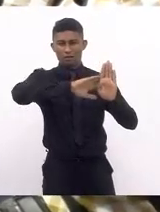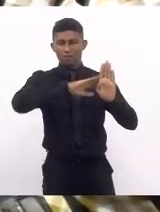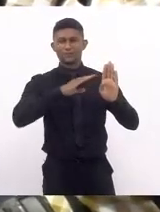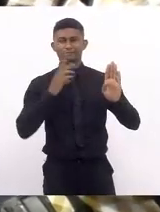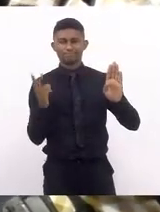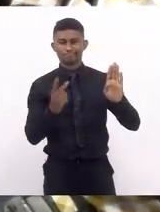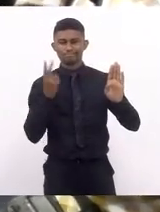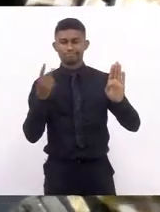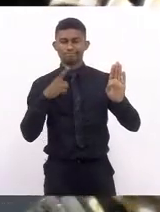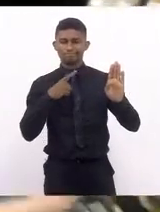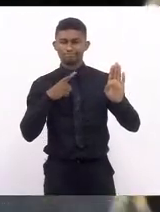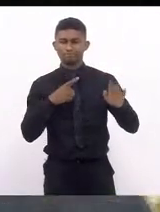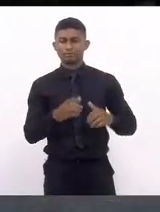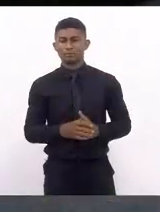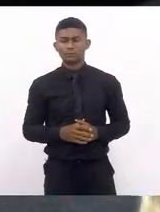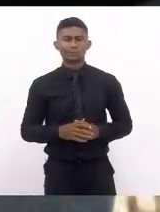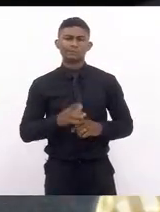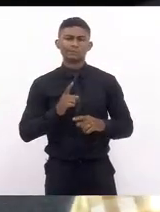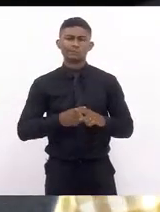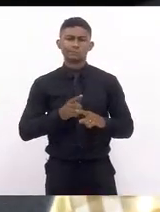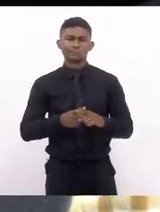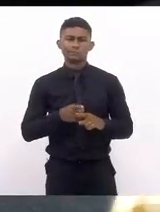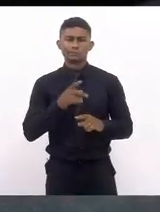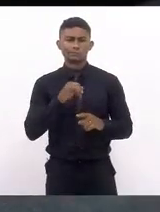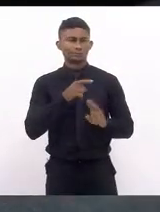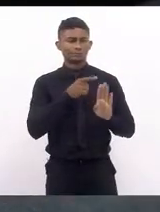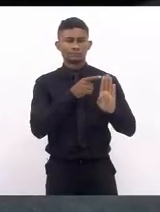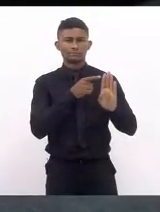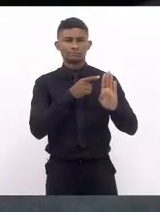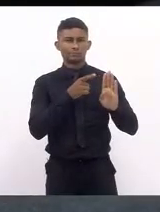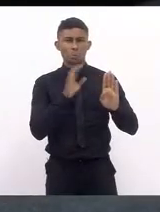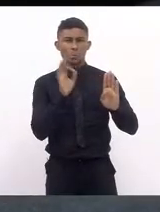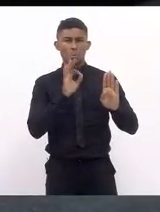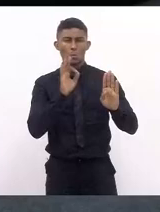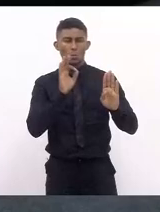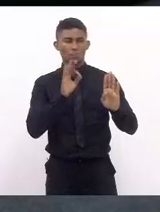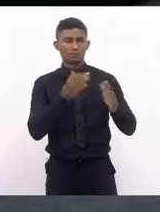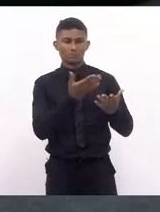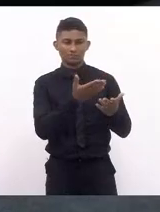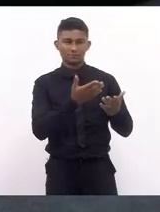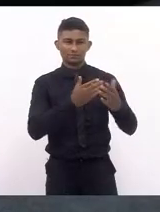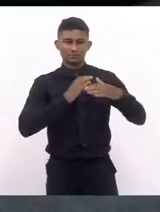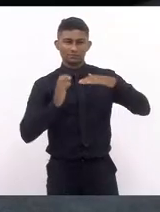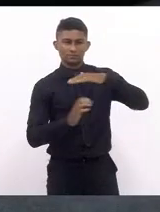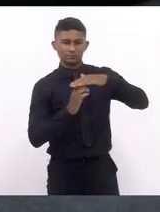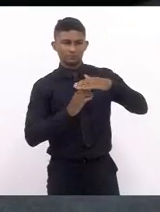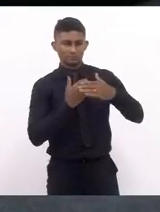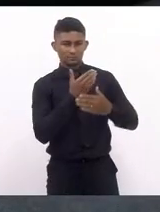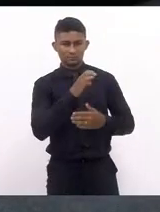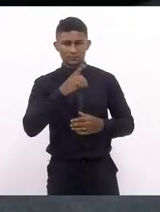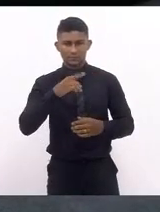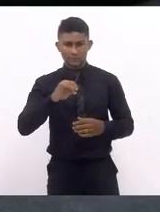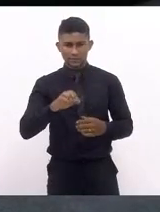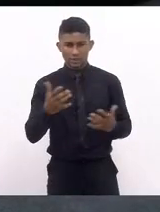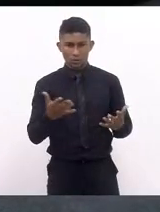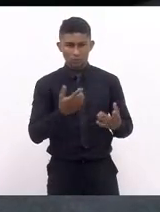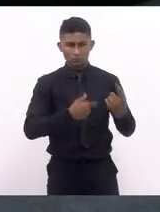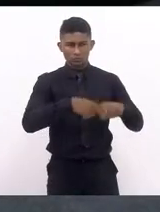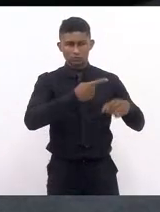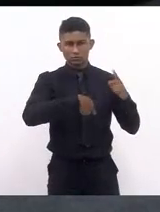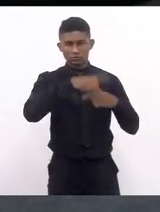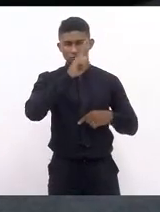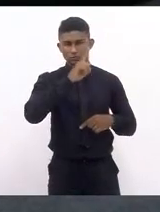tem o seu prestígio até porque se não fosse ele e a CEDAE não seria o que é hoje então